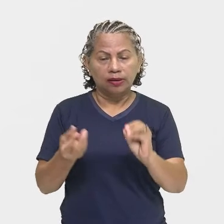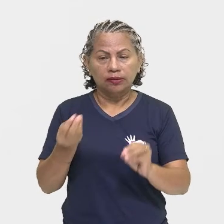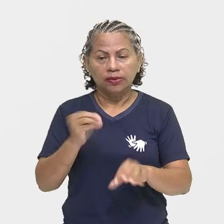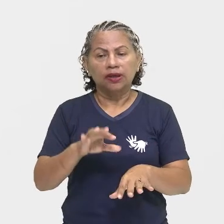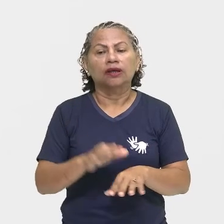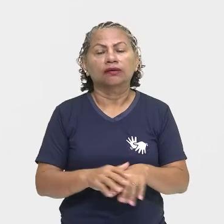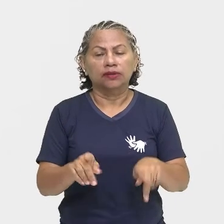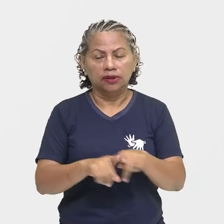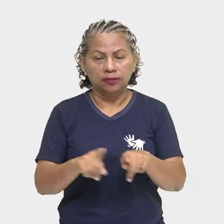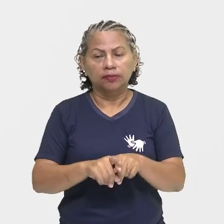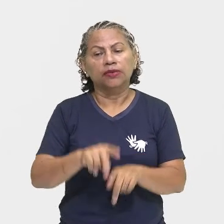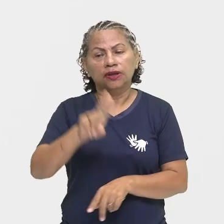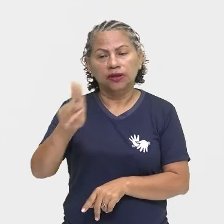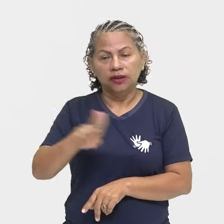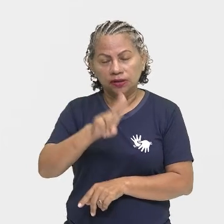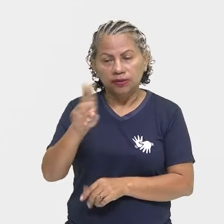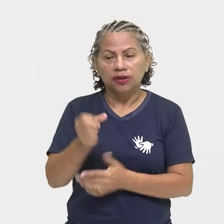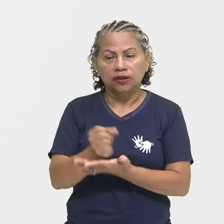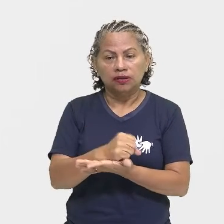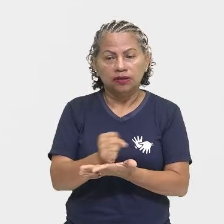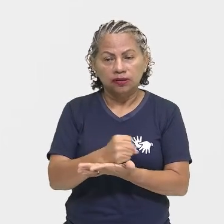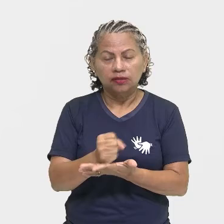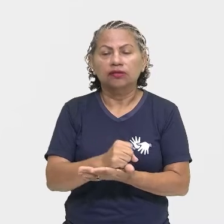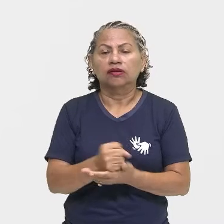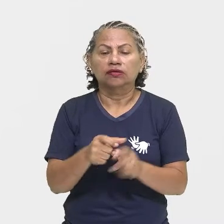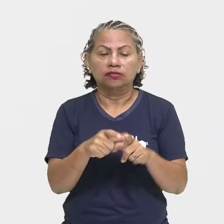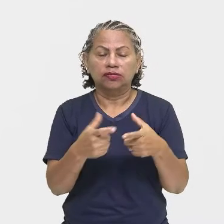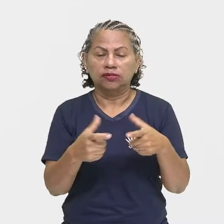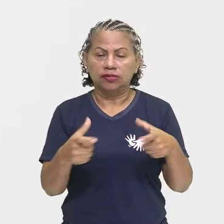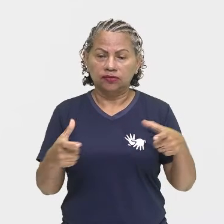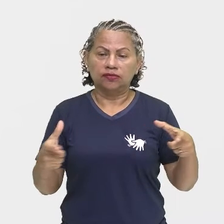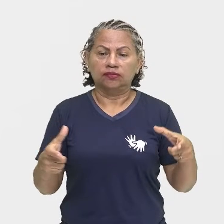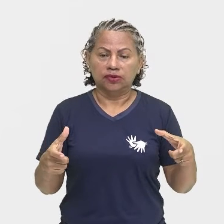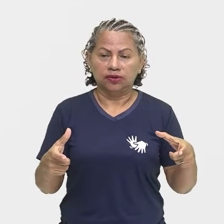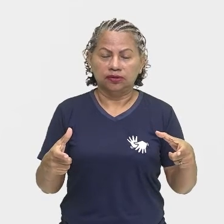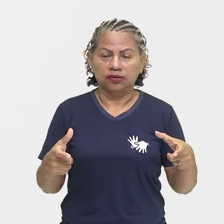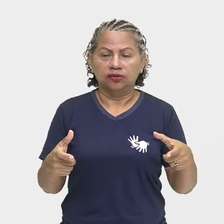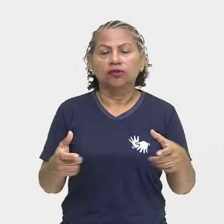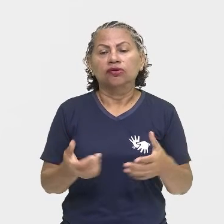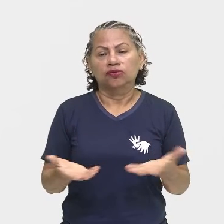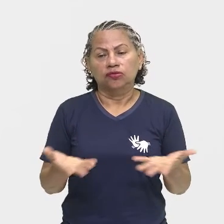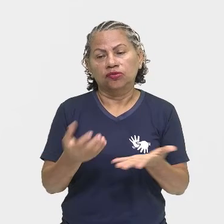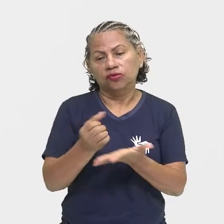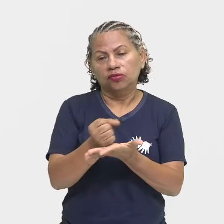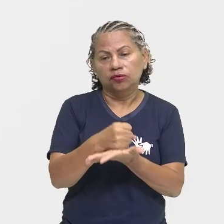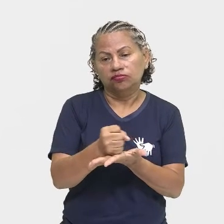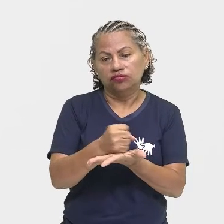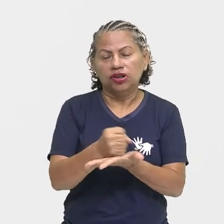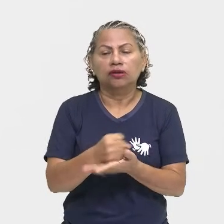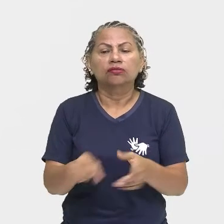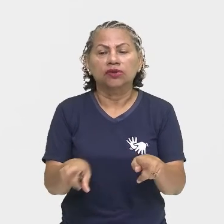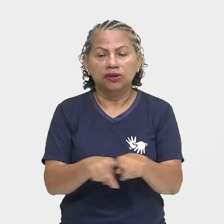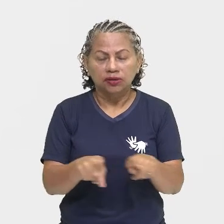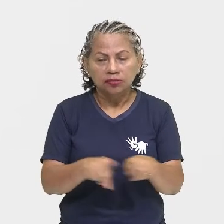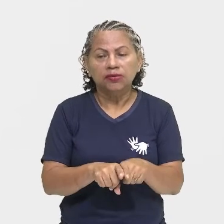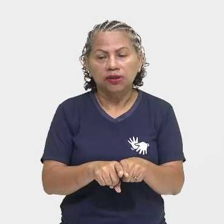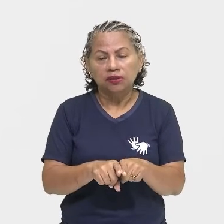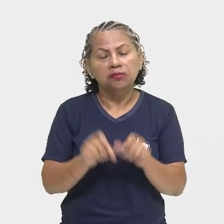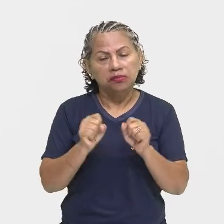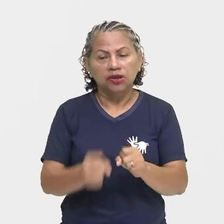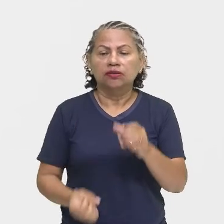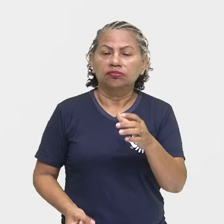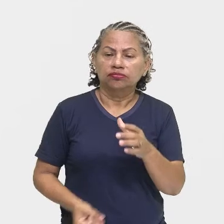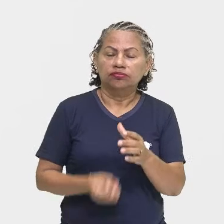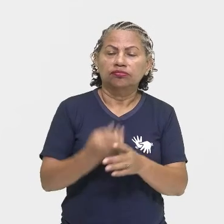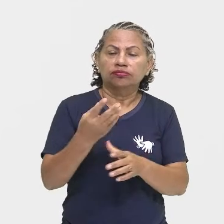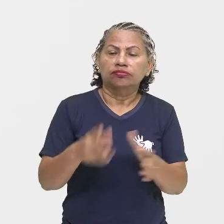os games. Ele ganhou essas proporções, né? Agora, os games também podem ser produtores, os gamers podem